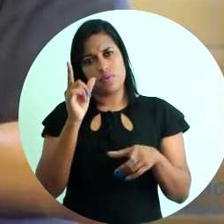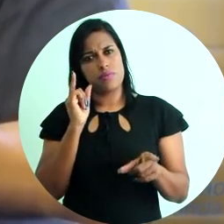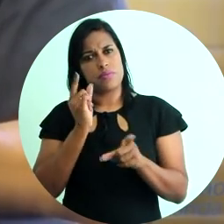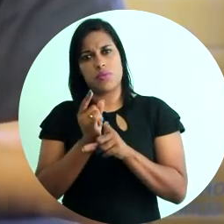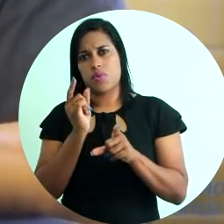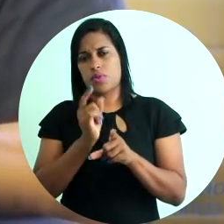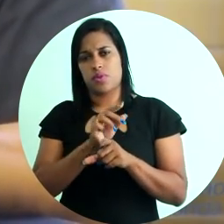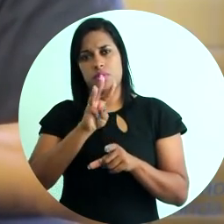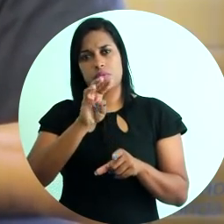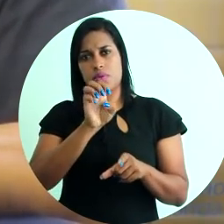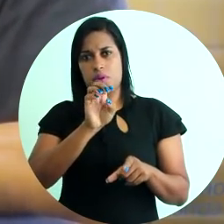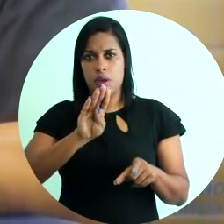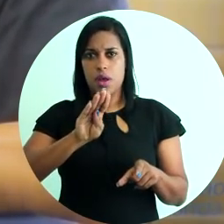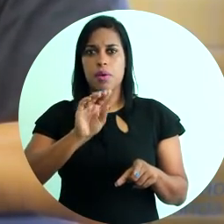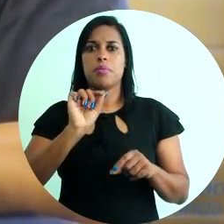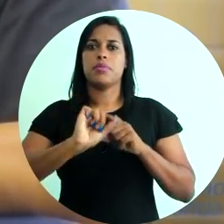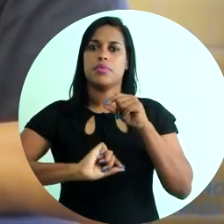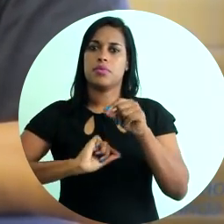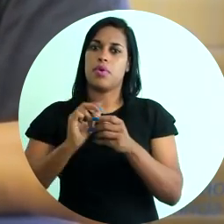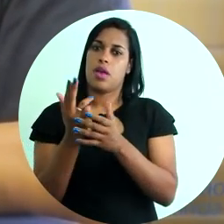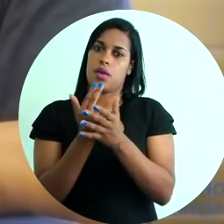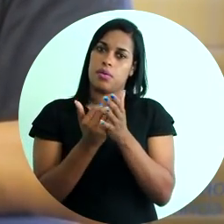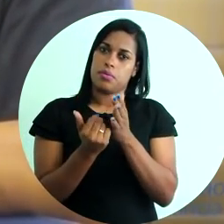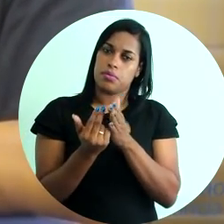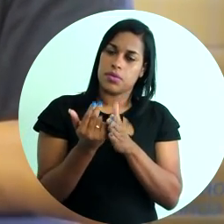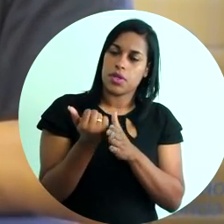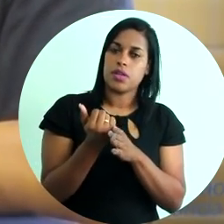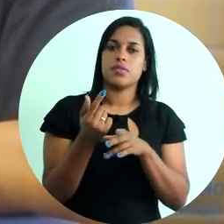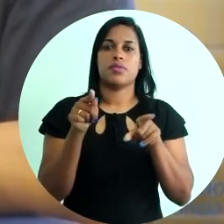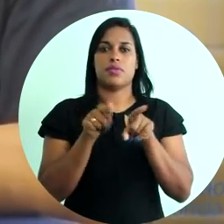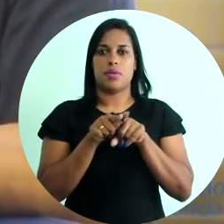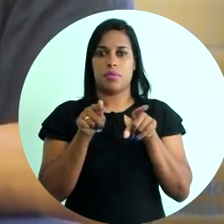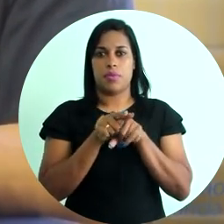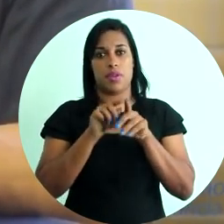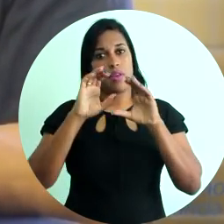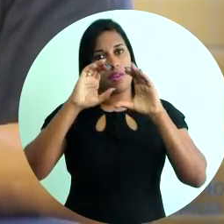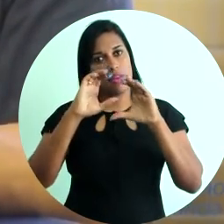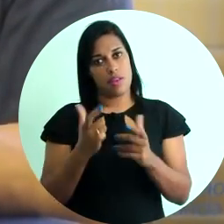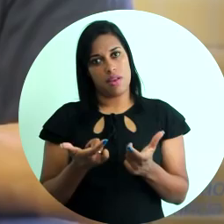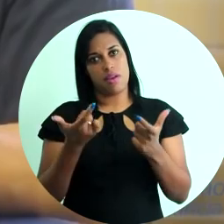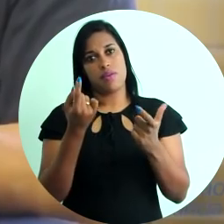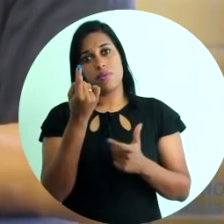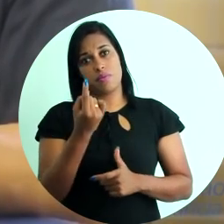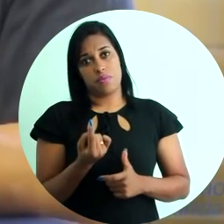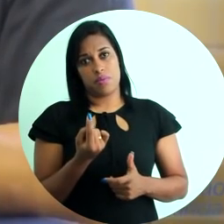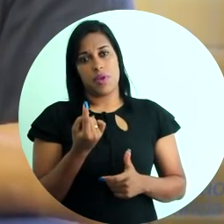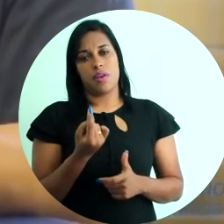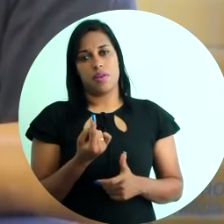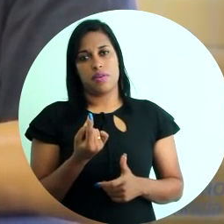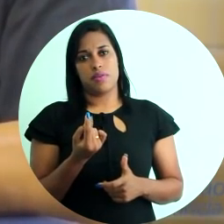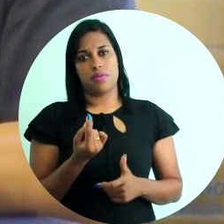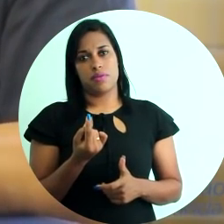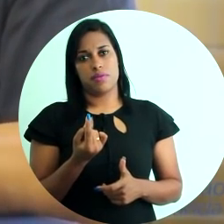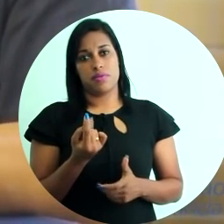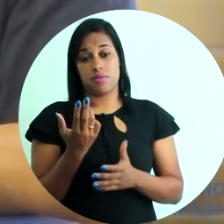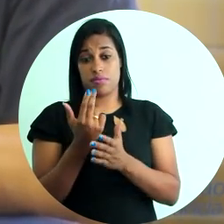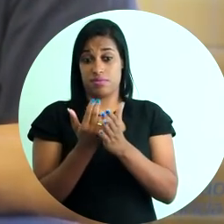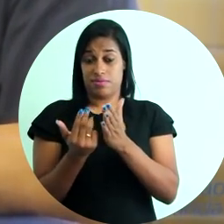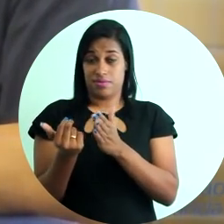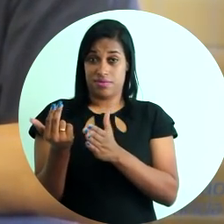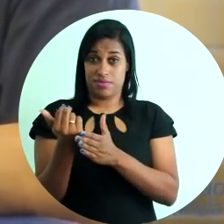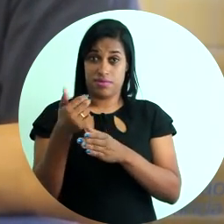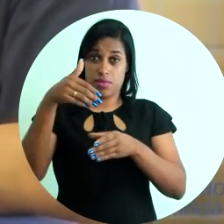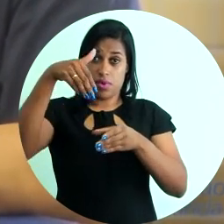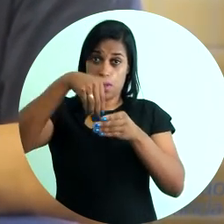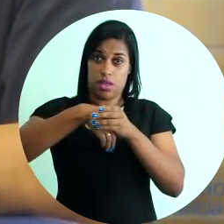na web, pelo menos em relação a imagens, animações baseadas em imagem, claro. Uma que as animações